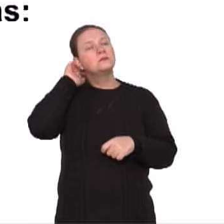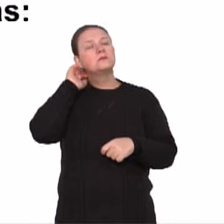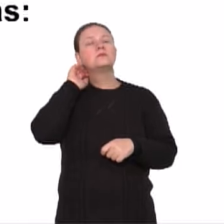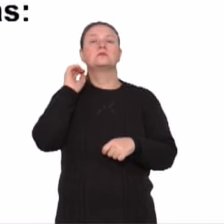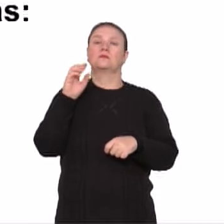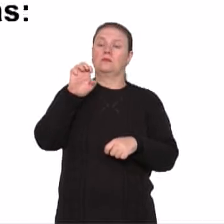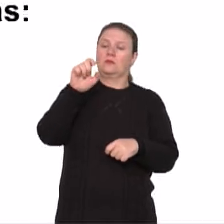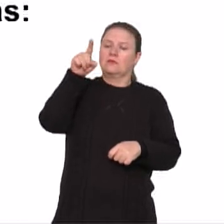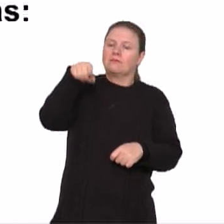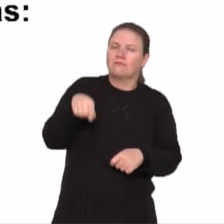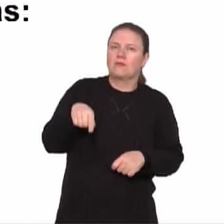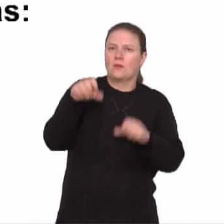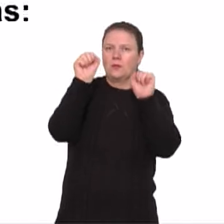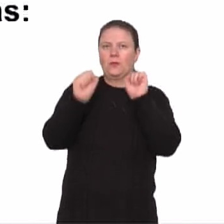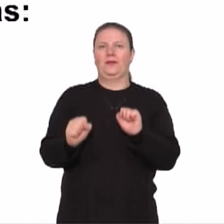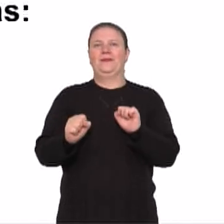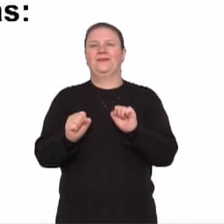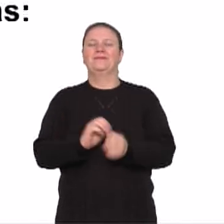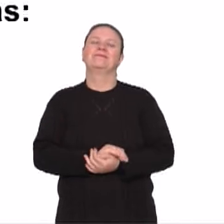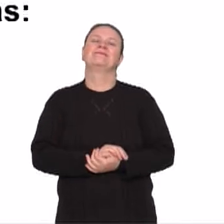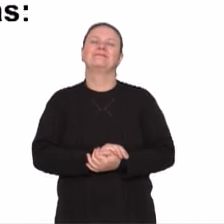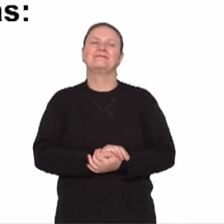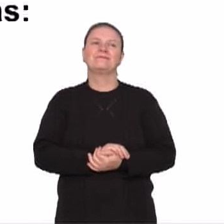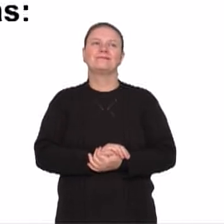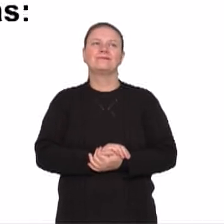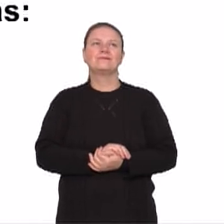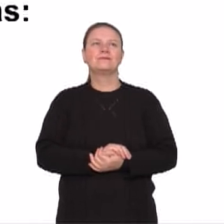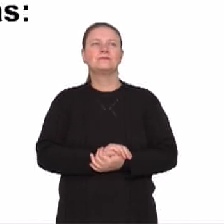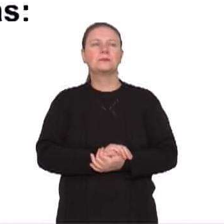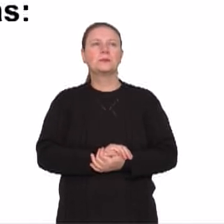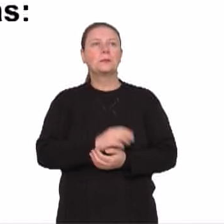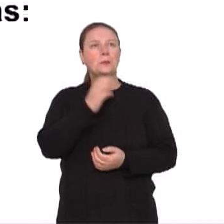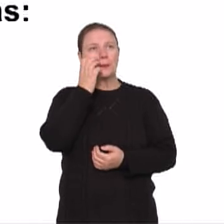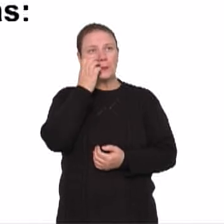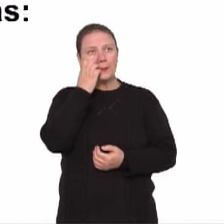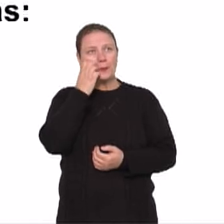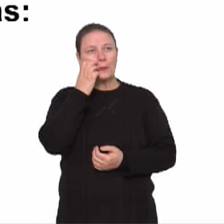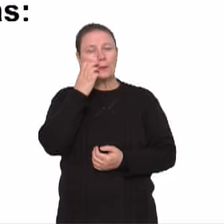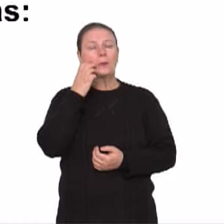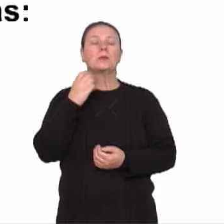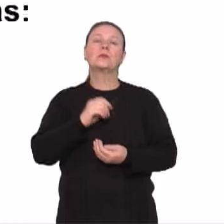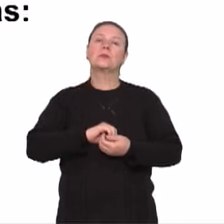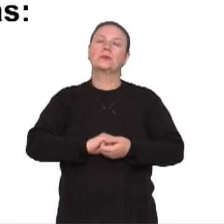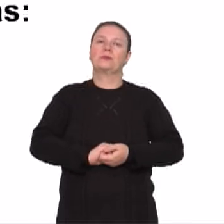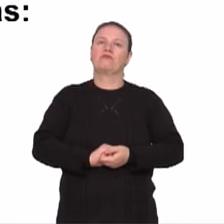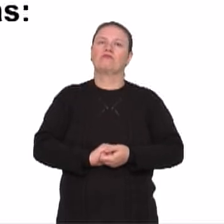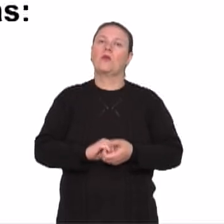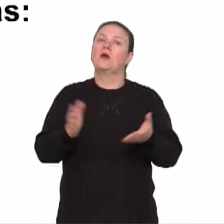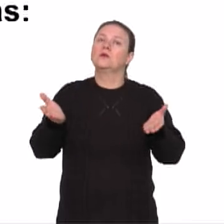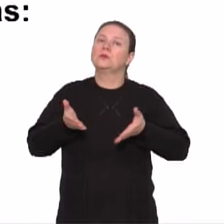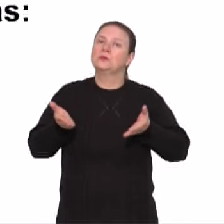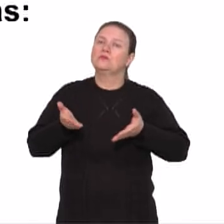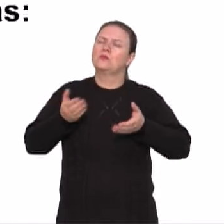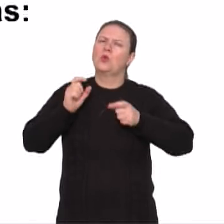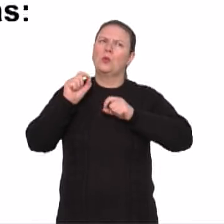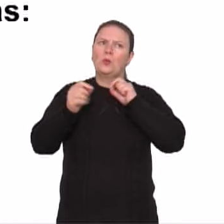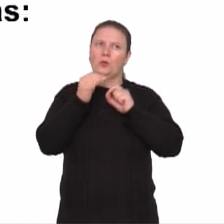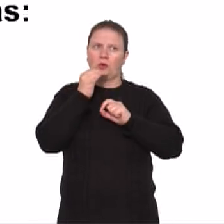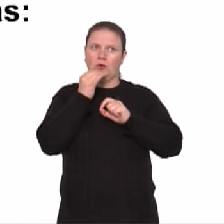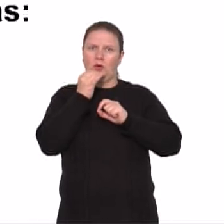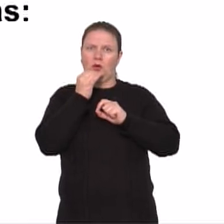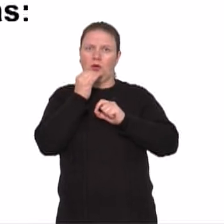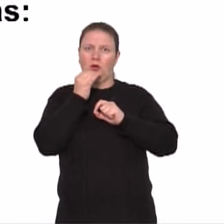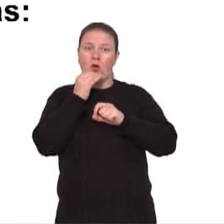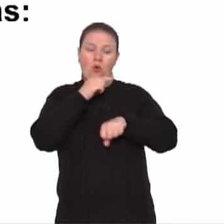é uma potência, certo? Então, a concordância do verbo ser na indicação das horas também